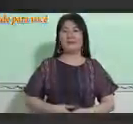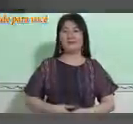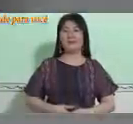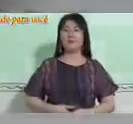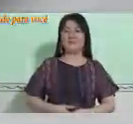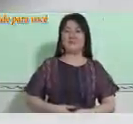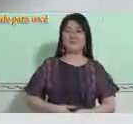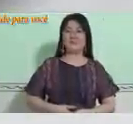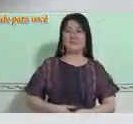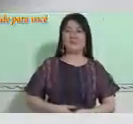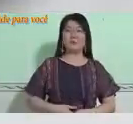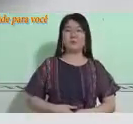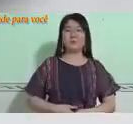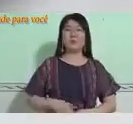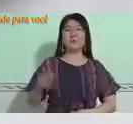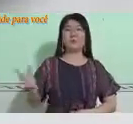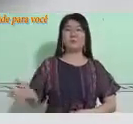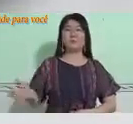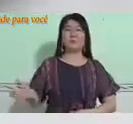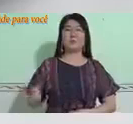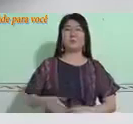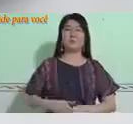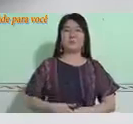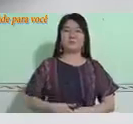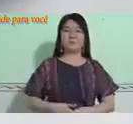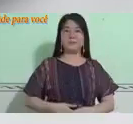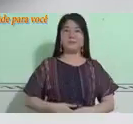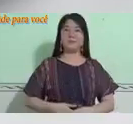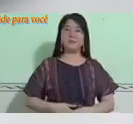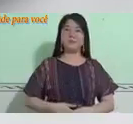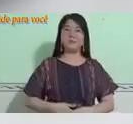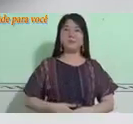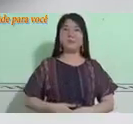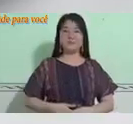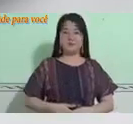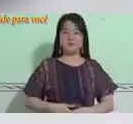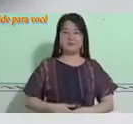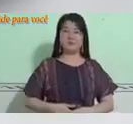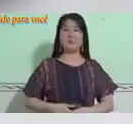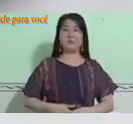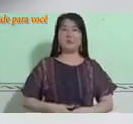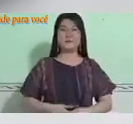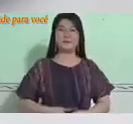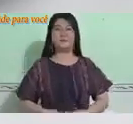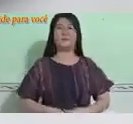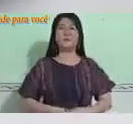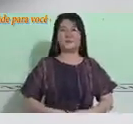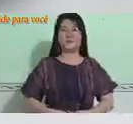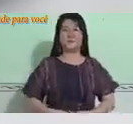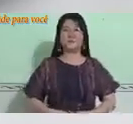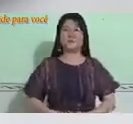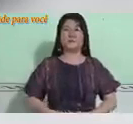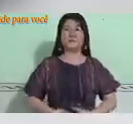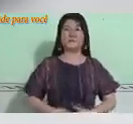ou durante o período menstrual, não sendo motivo para preocupação, já que é um sintoma que acaba por